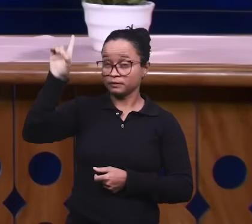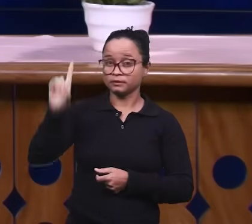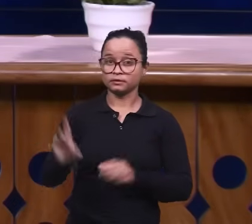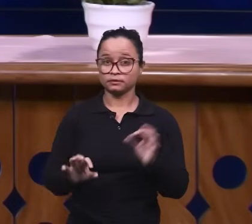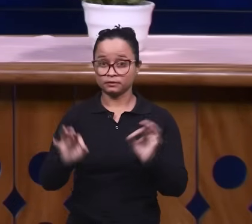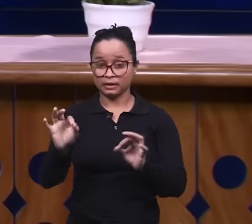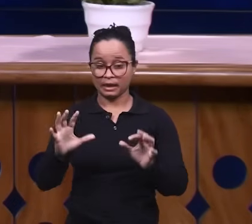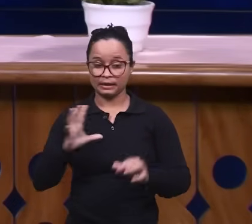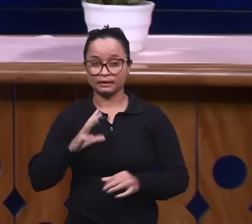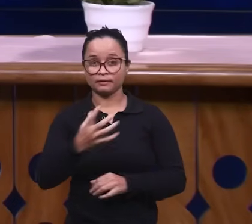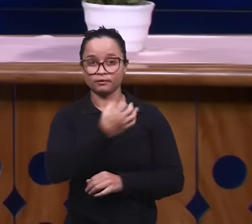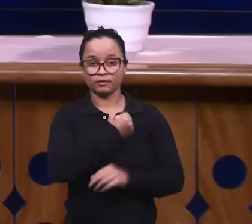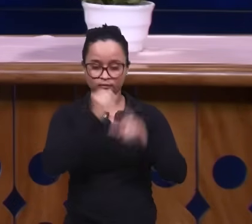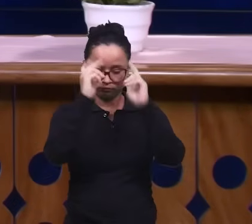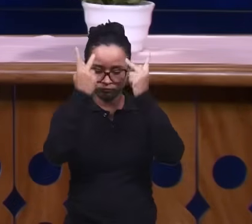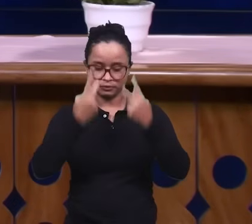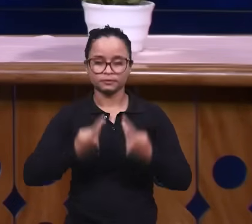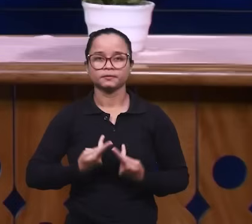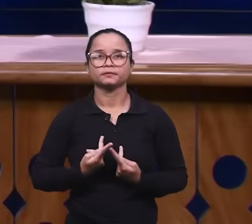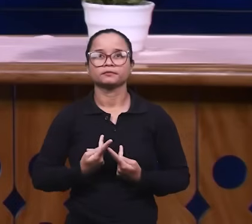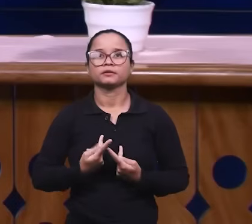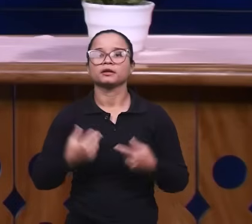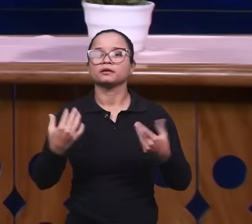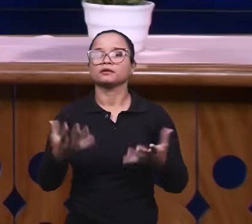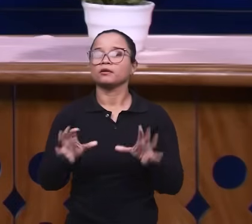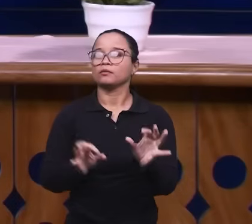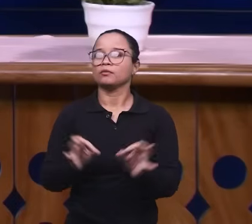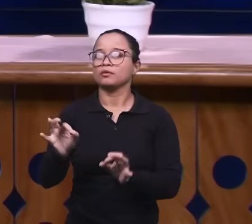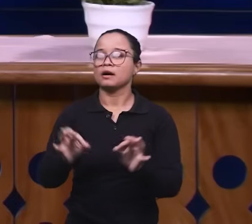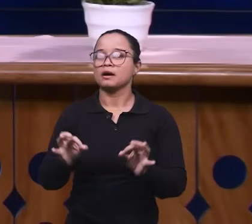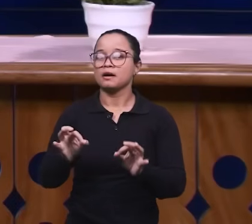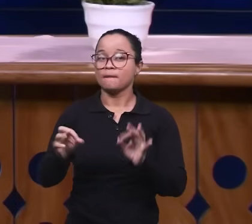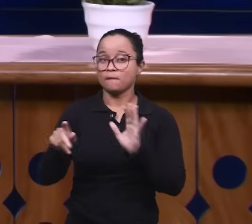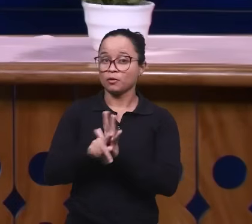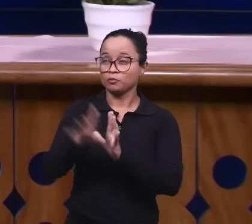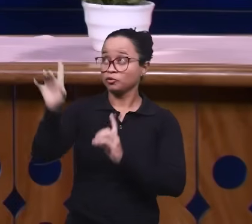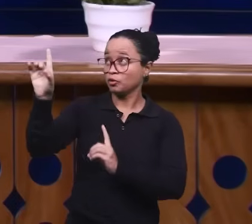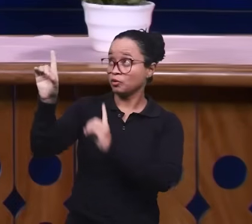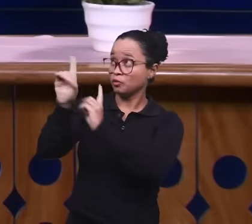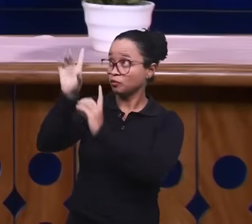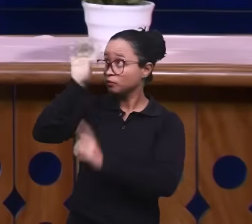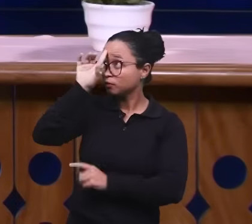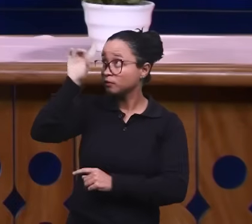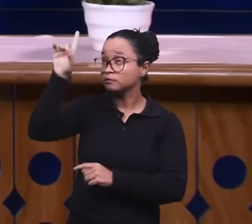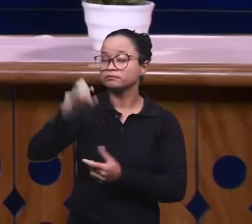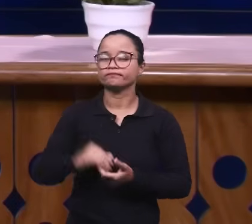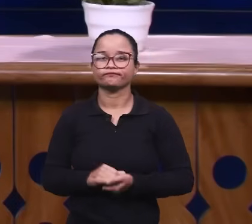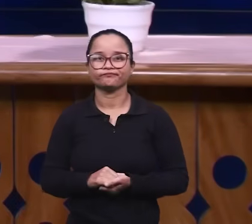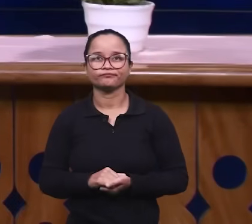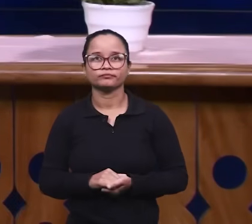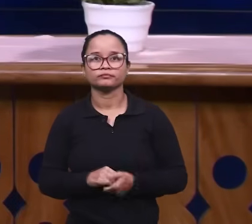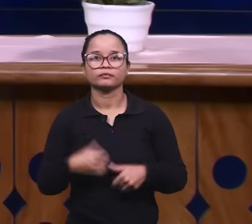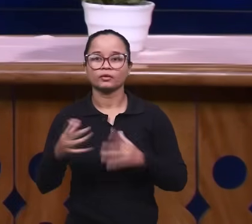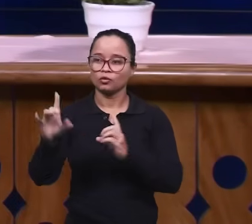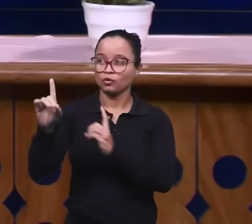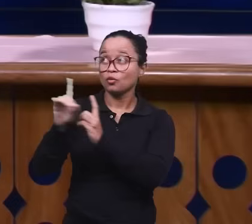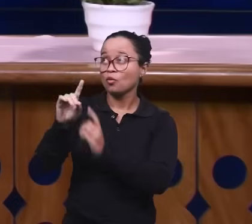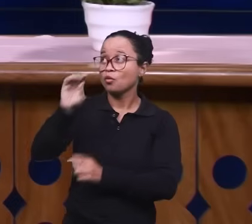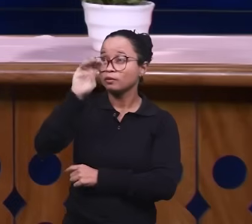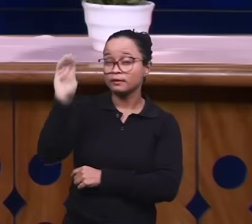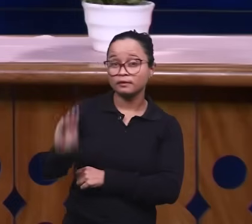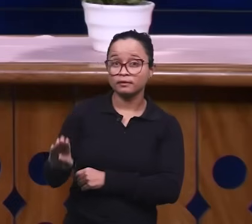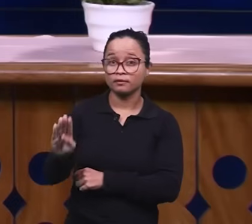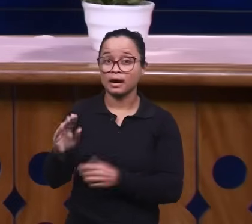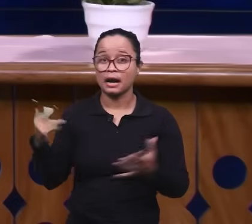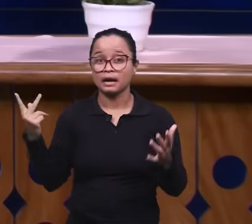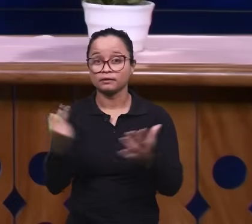para a salvação do homem. Esse plano vem do encontro com Deus. O encontro de Zaqueu